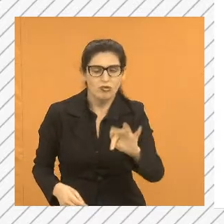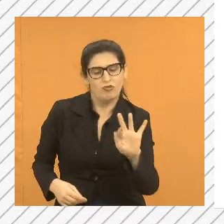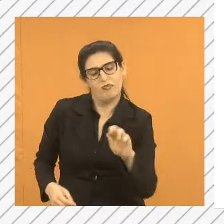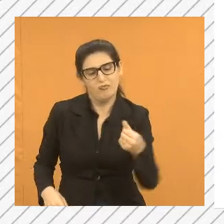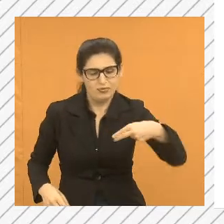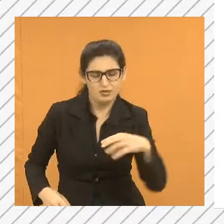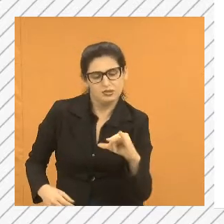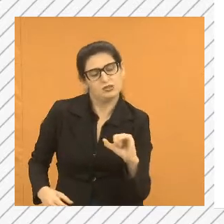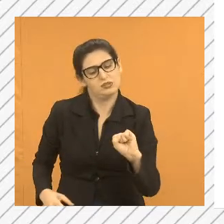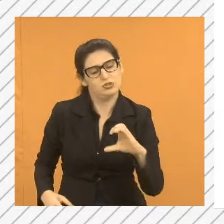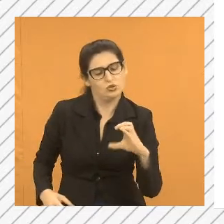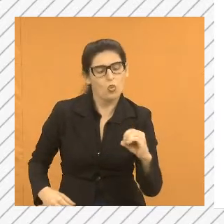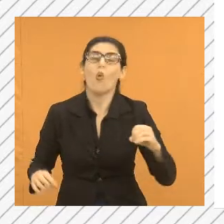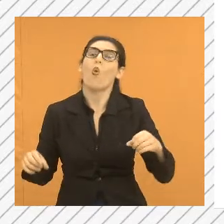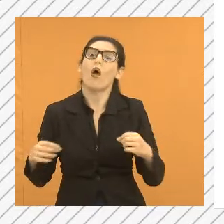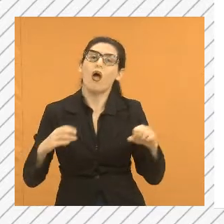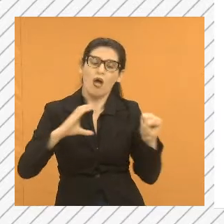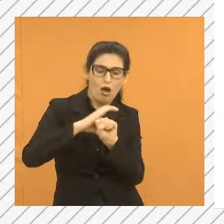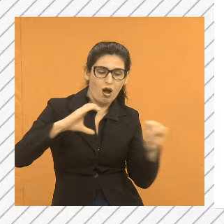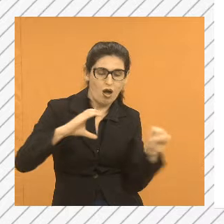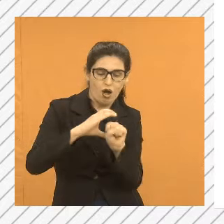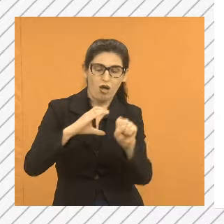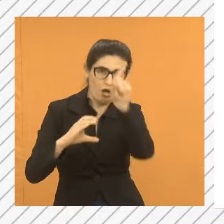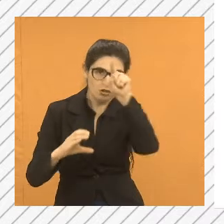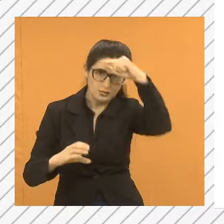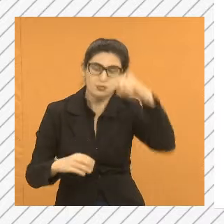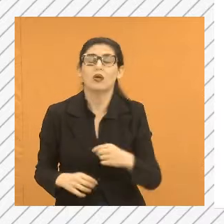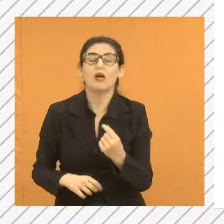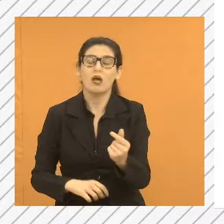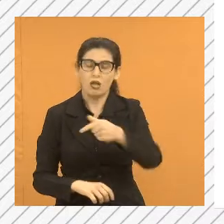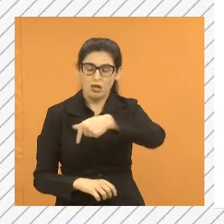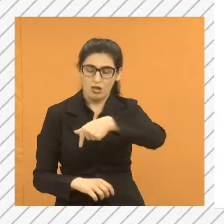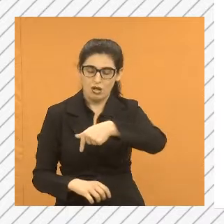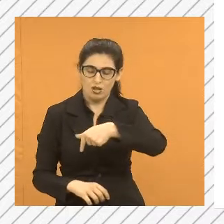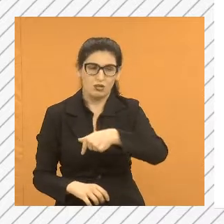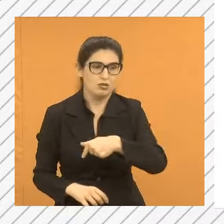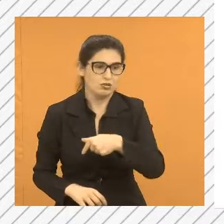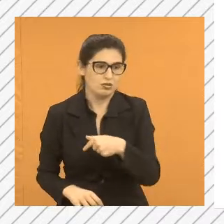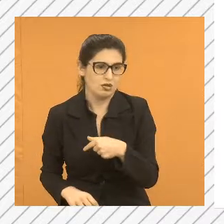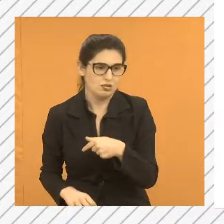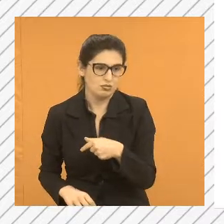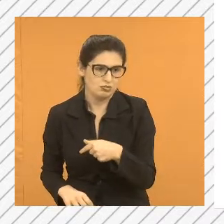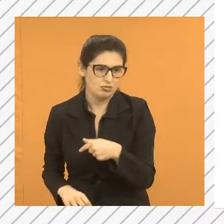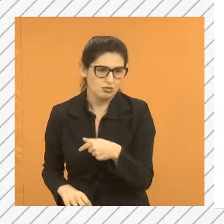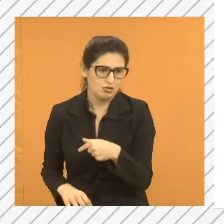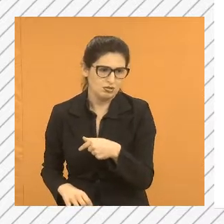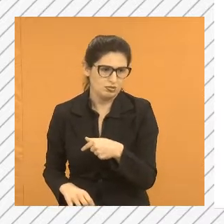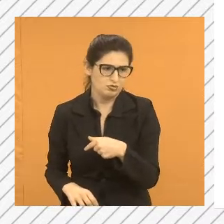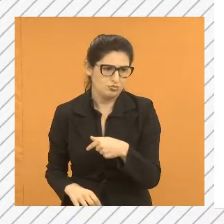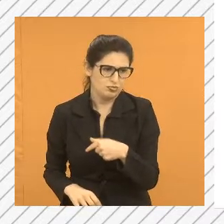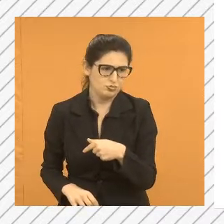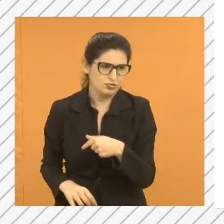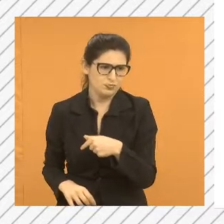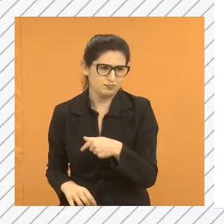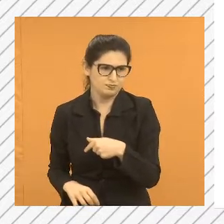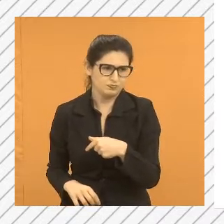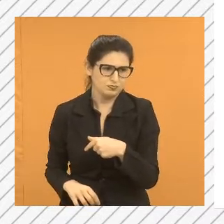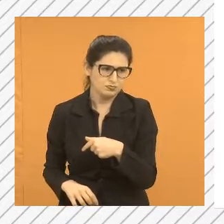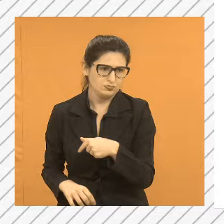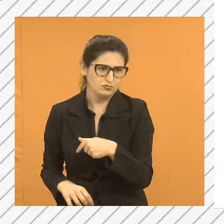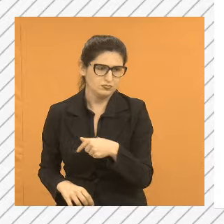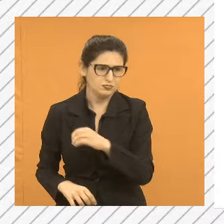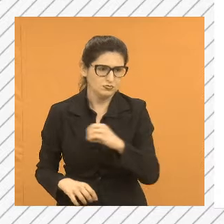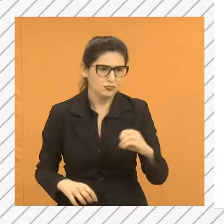Casa, também apontamos para um salto de 760 cirurgias realizadas em 2017 para